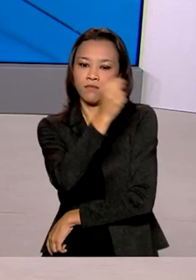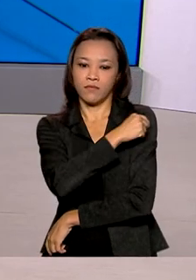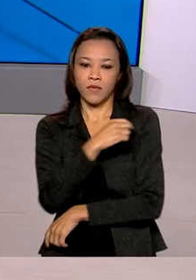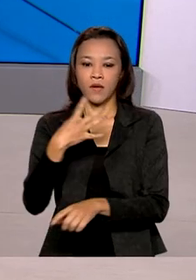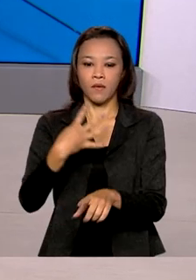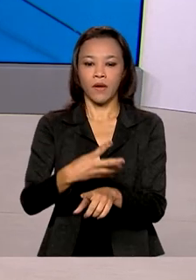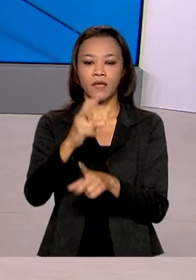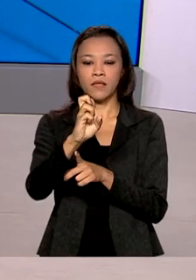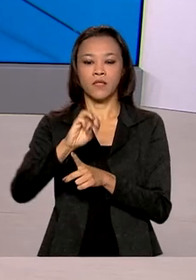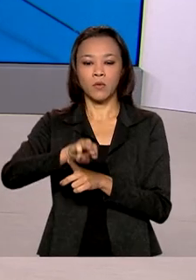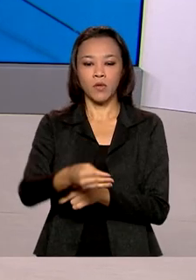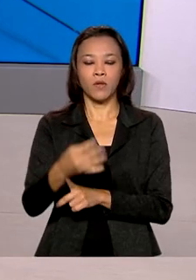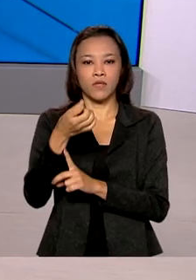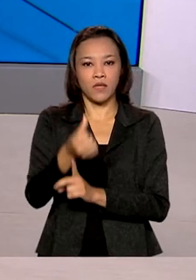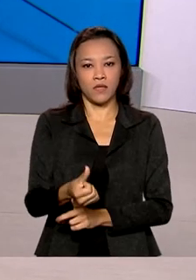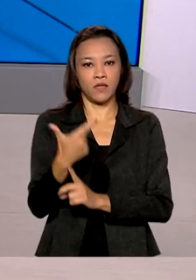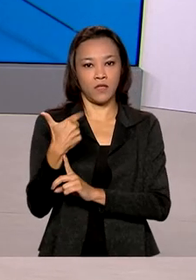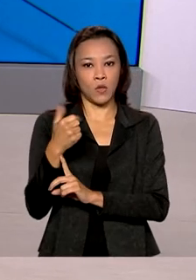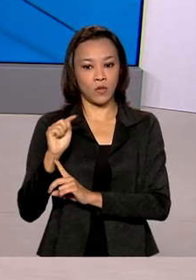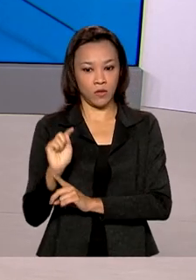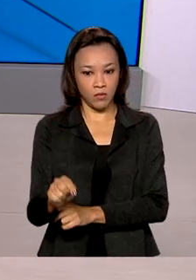seiscentos e doze mil pessoas 431